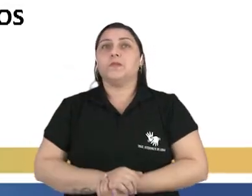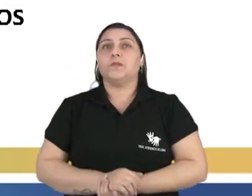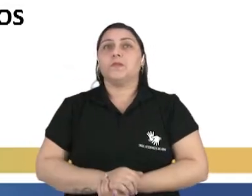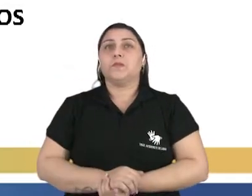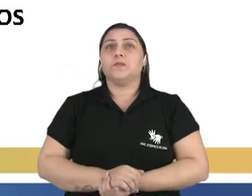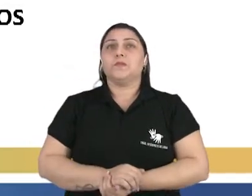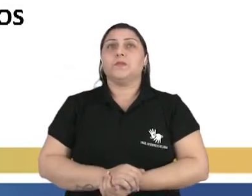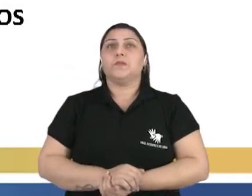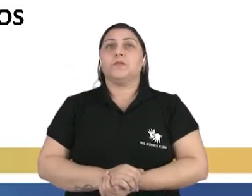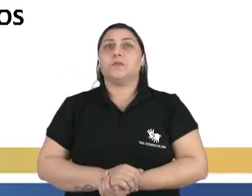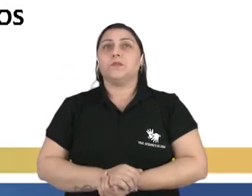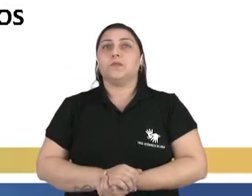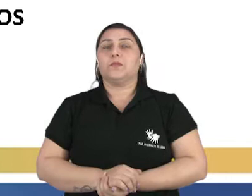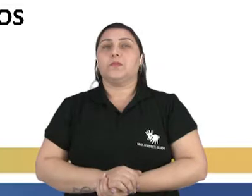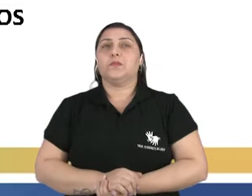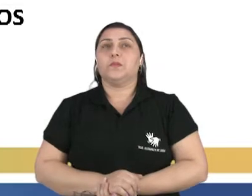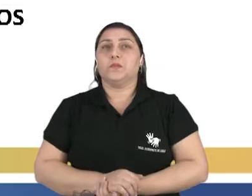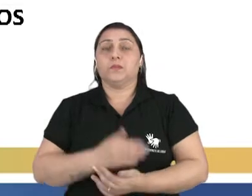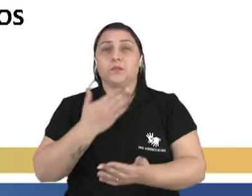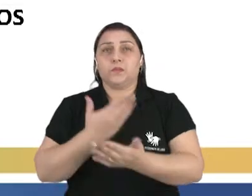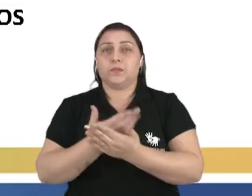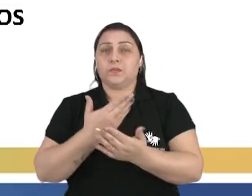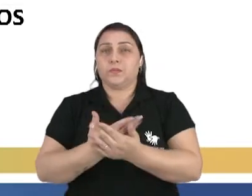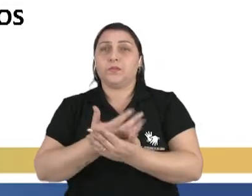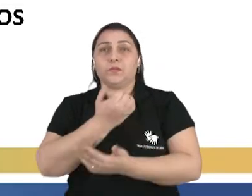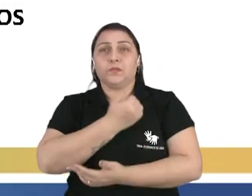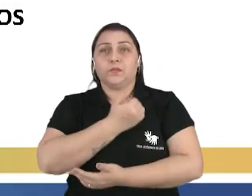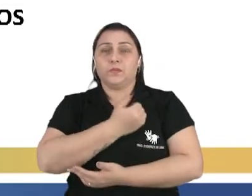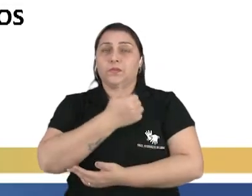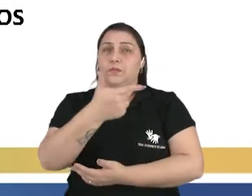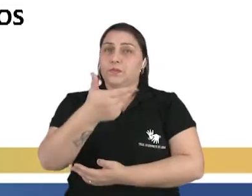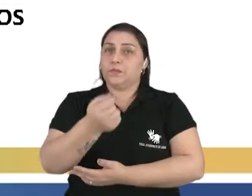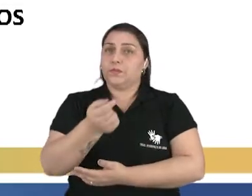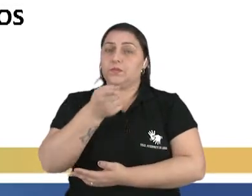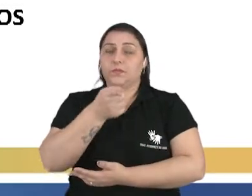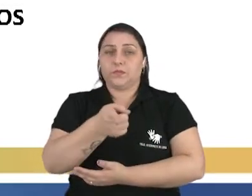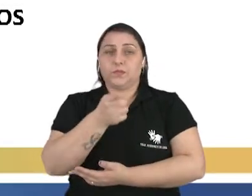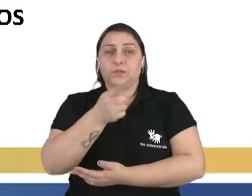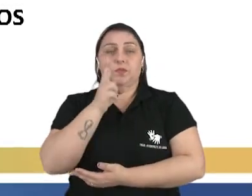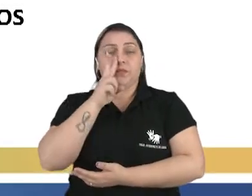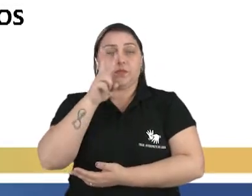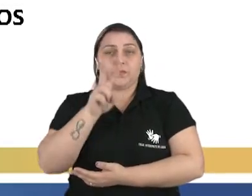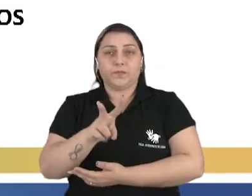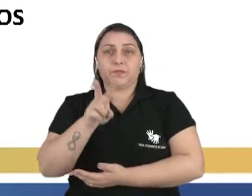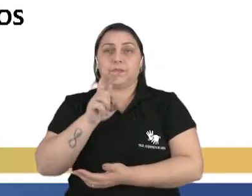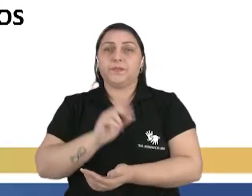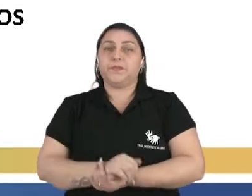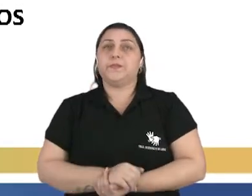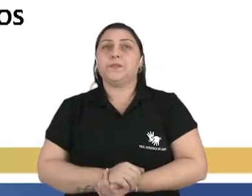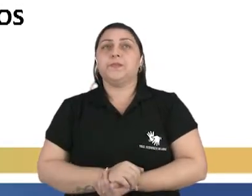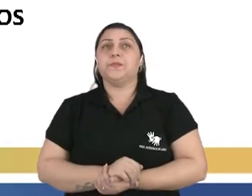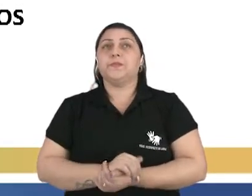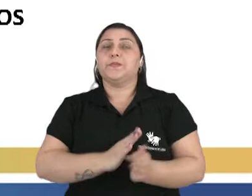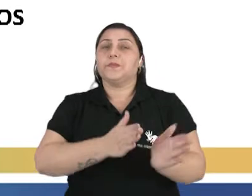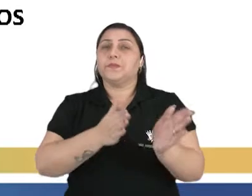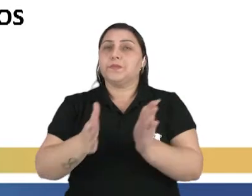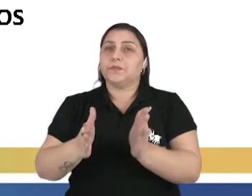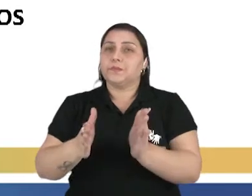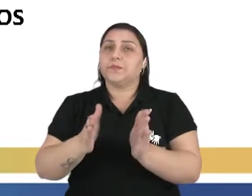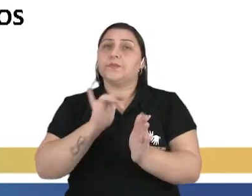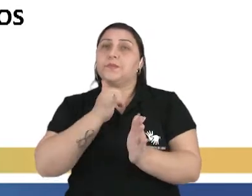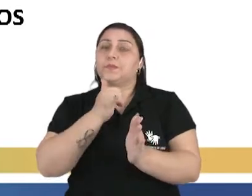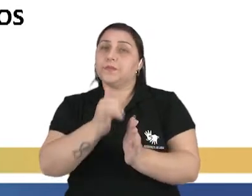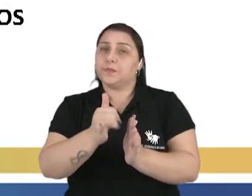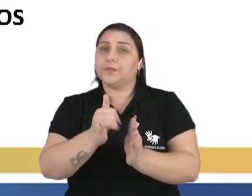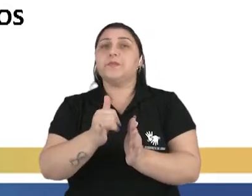E nessas aulas, você pode assistir a aula 20, onde você vai lá abordar sobre os processos de